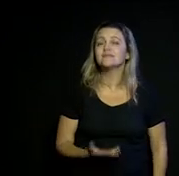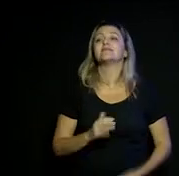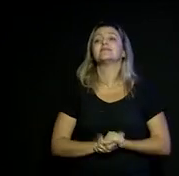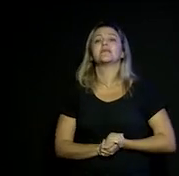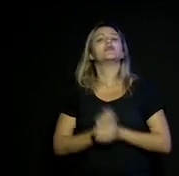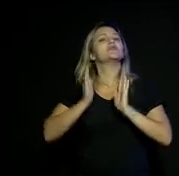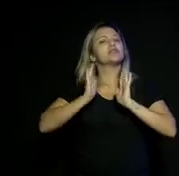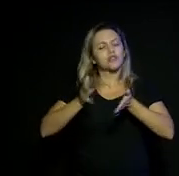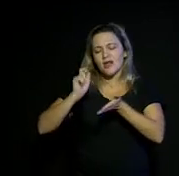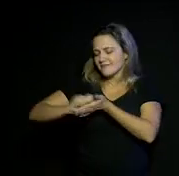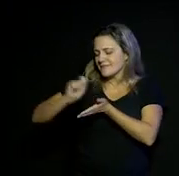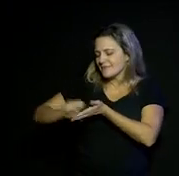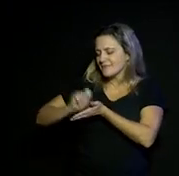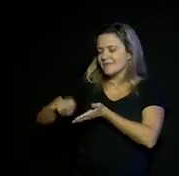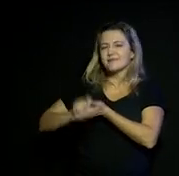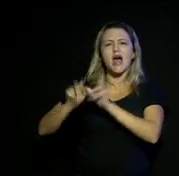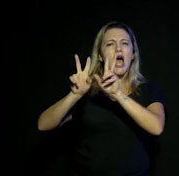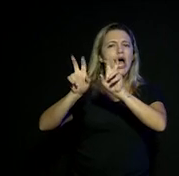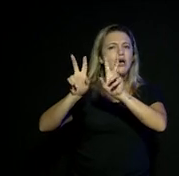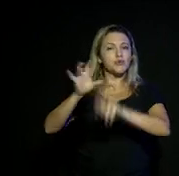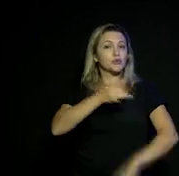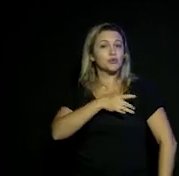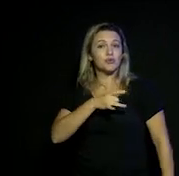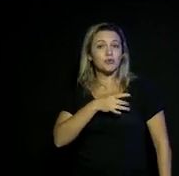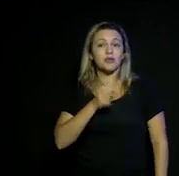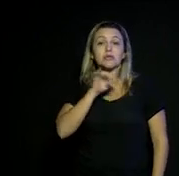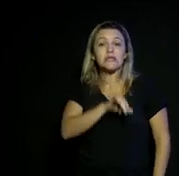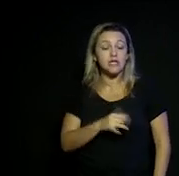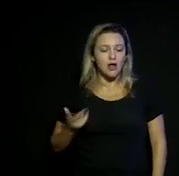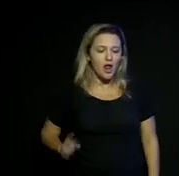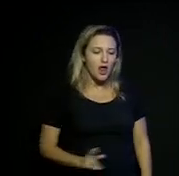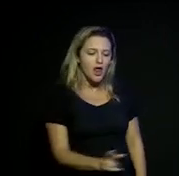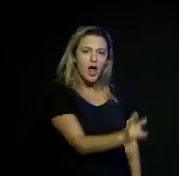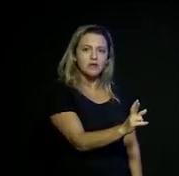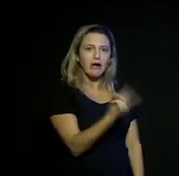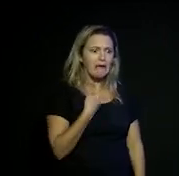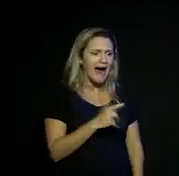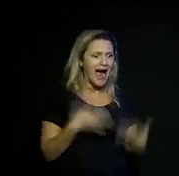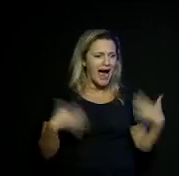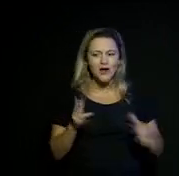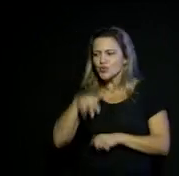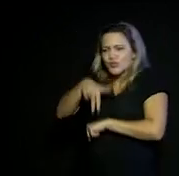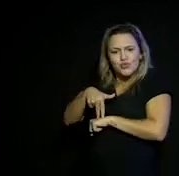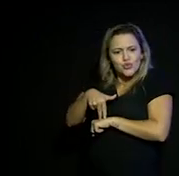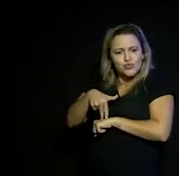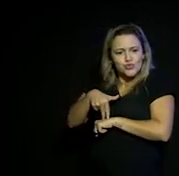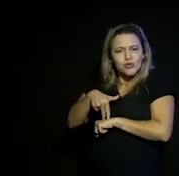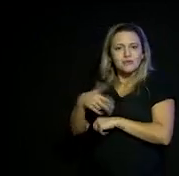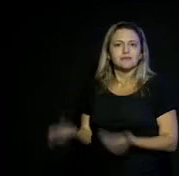que se escreveu sobre o medo, conheço tratados. Aparece um camundongo aqui, eu sou a primeira a pular em cima de